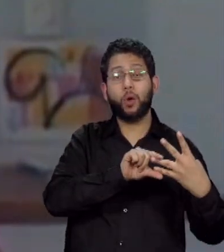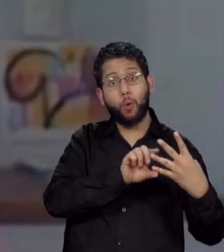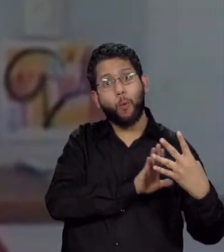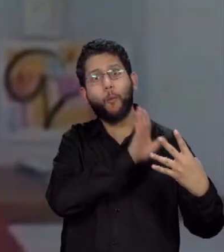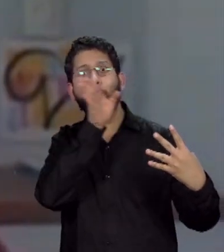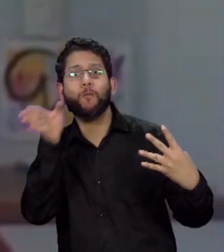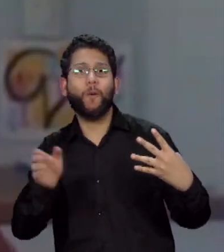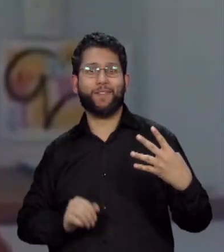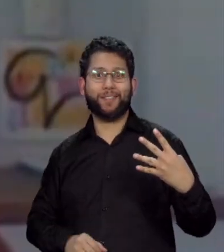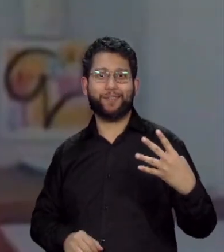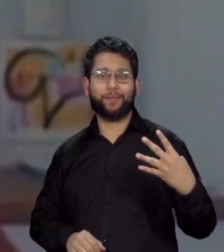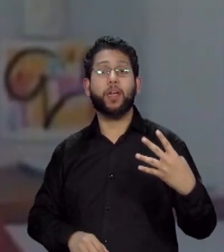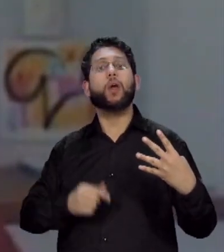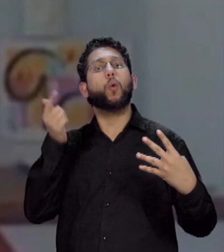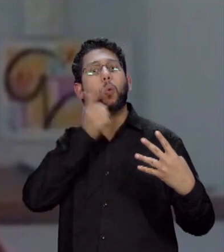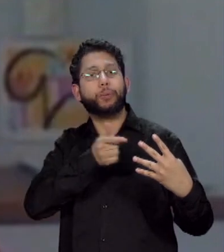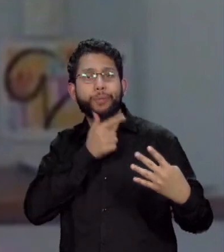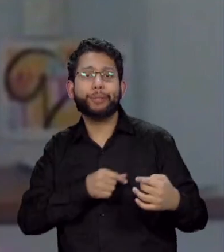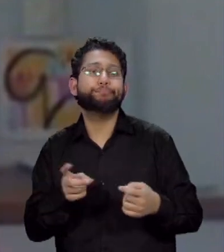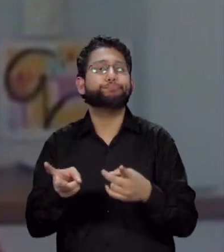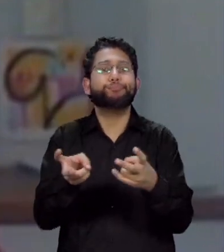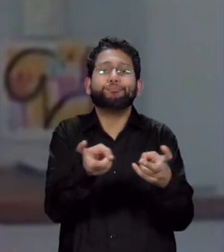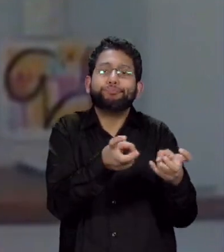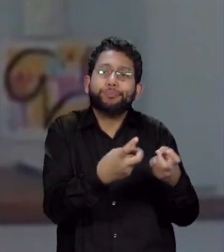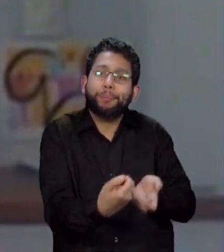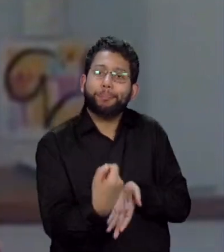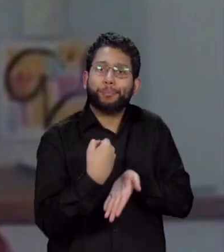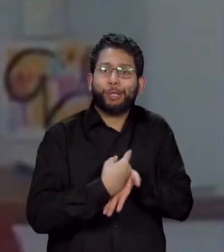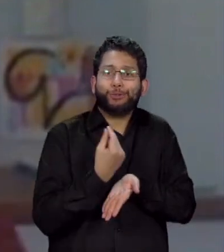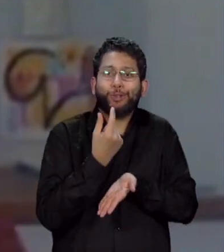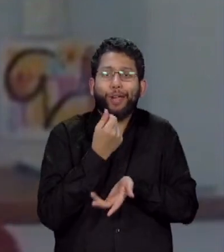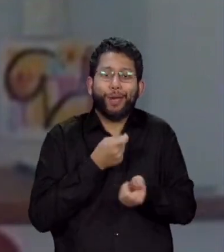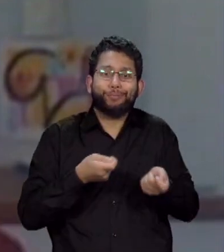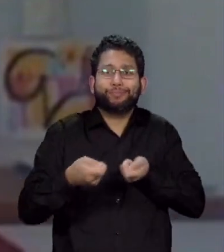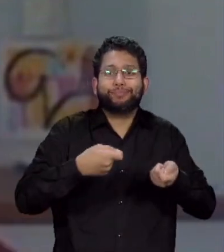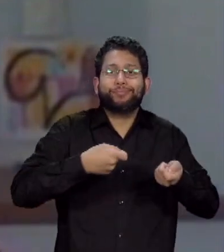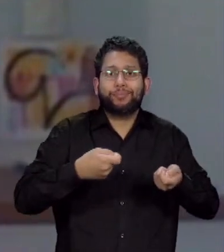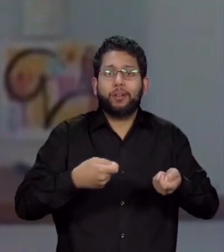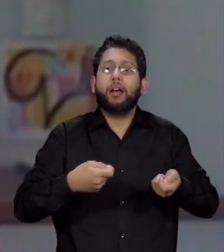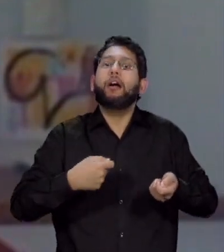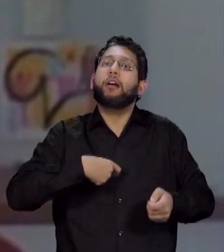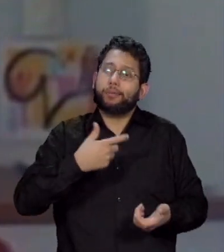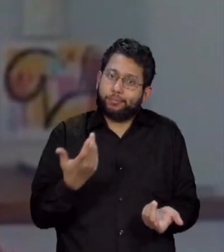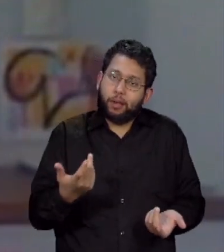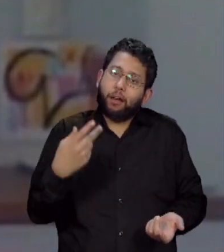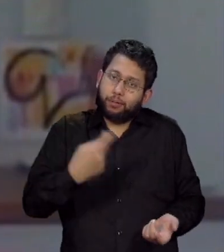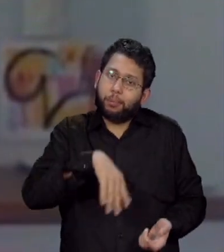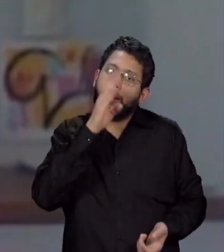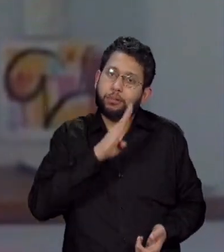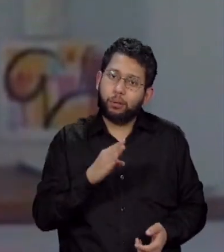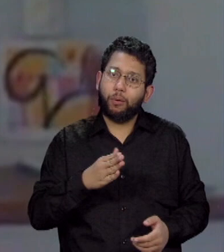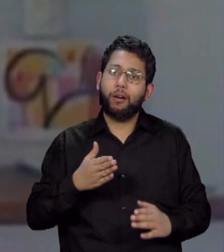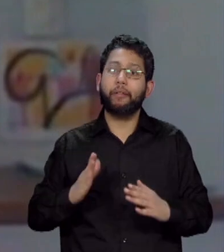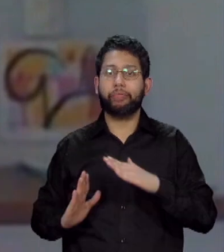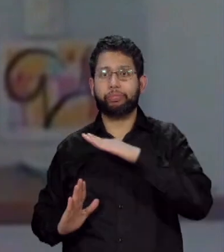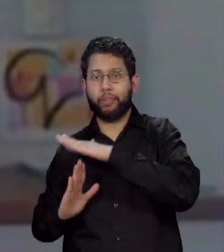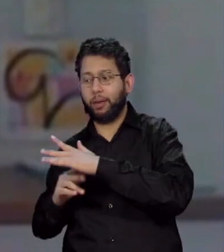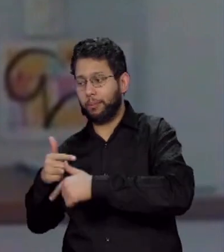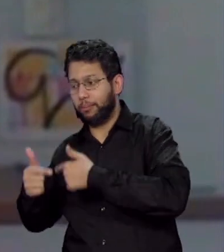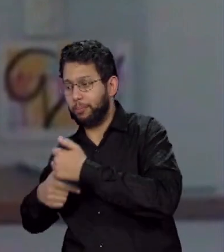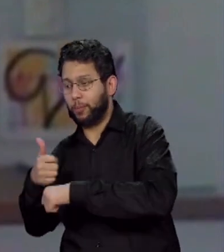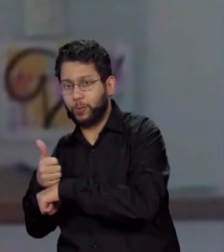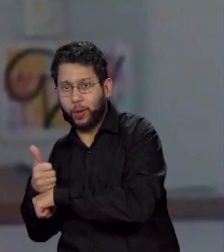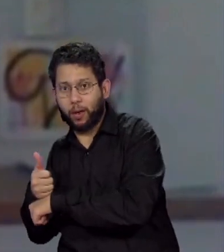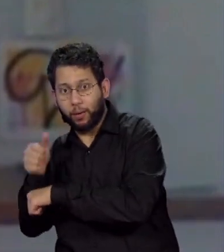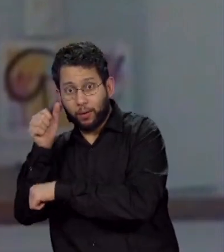conseguir levantar recursos para que isso acontecesse, né, porque esse também é um desafio da vida acadêmica no Brasil. Você tem